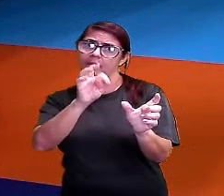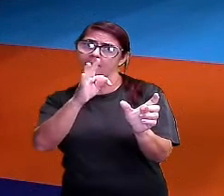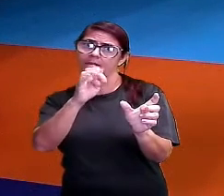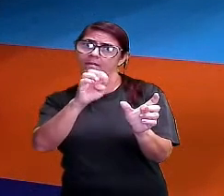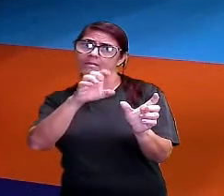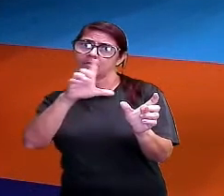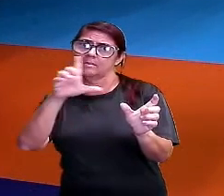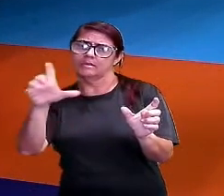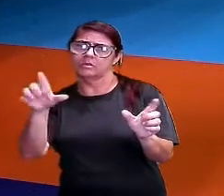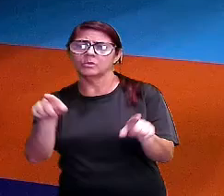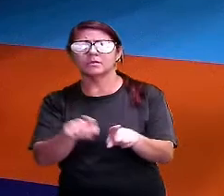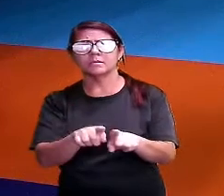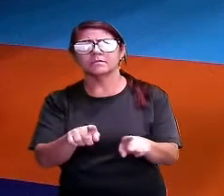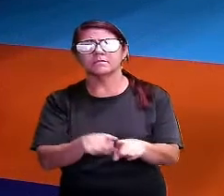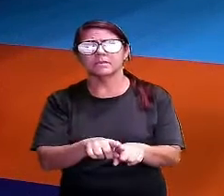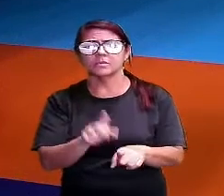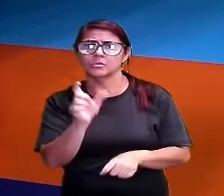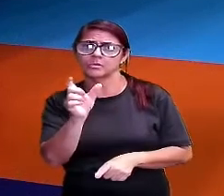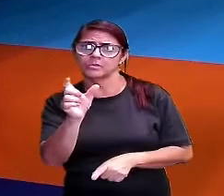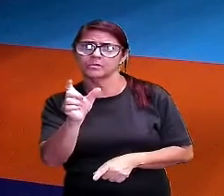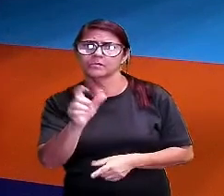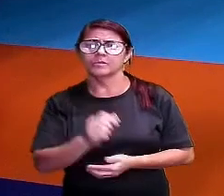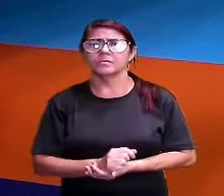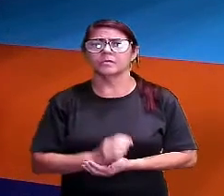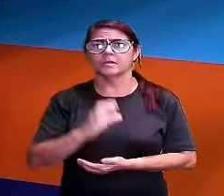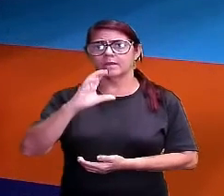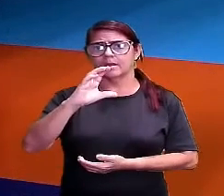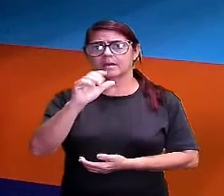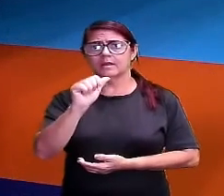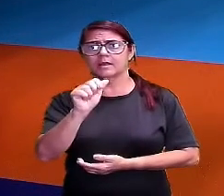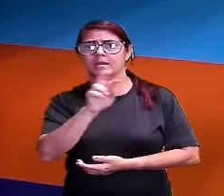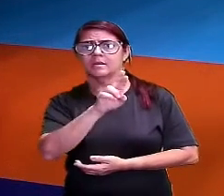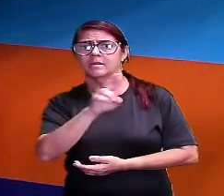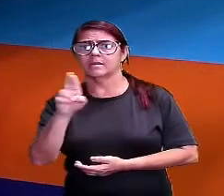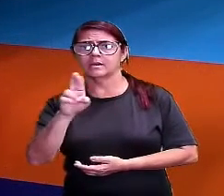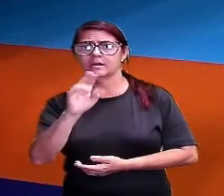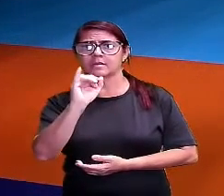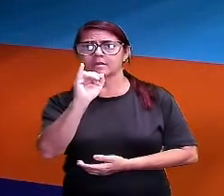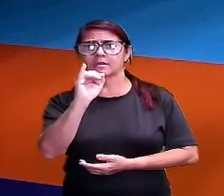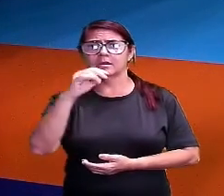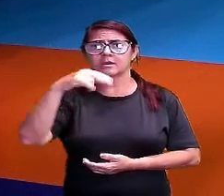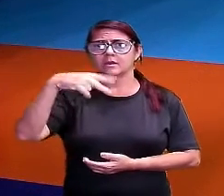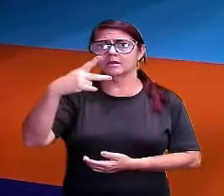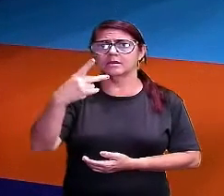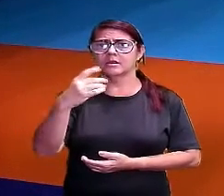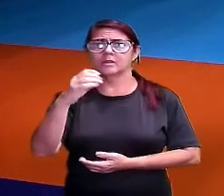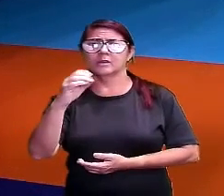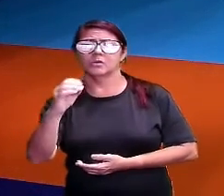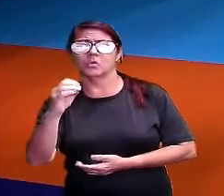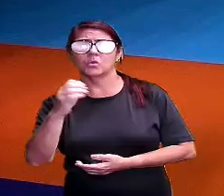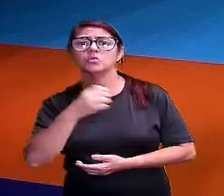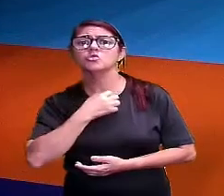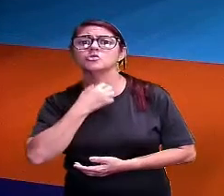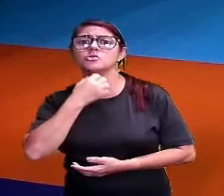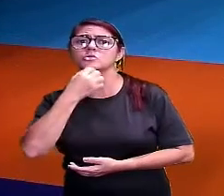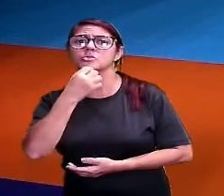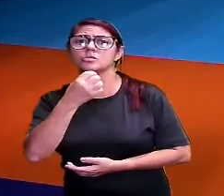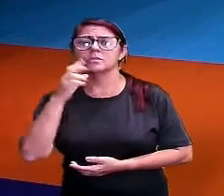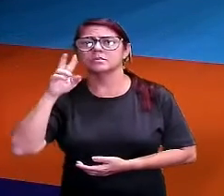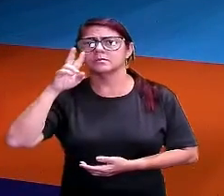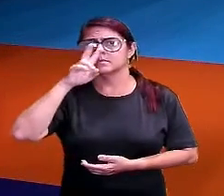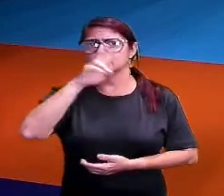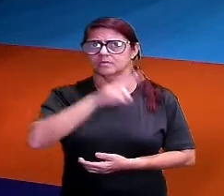também a mesma forma na palavra carrinho, onde esse RR está dando o som forte. Se